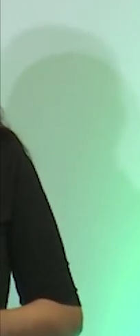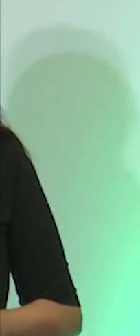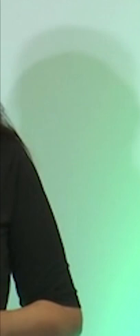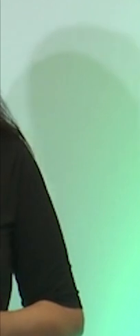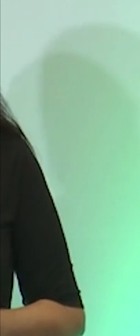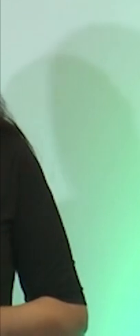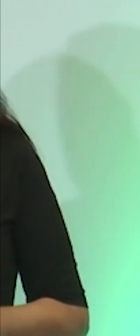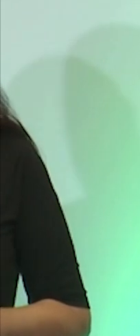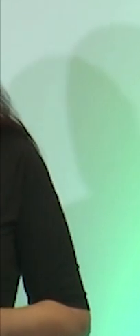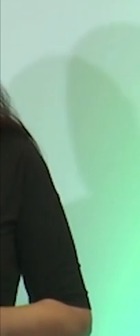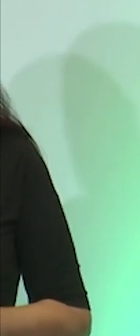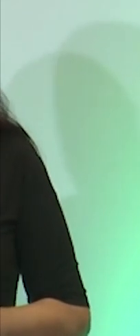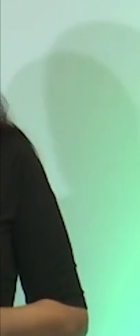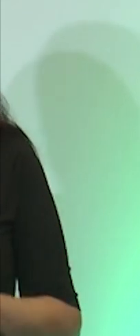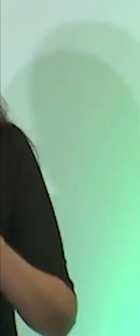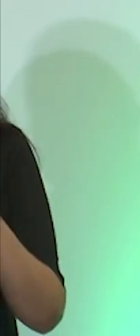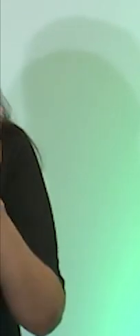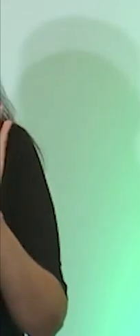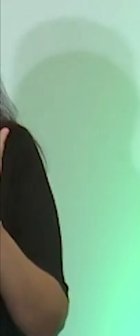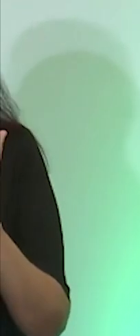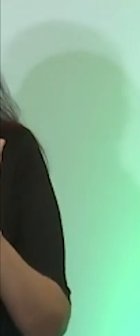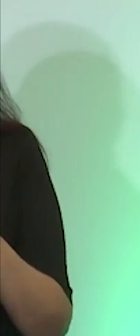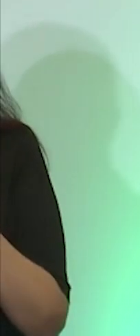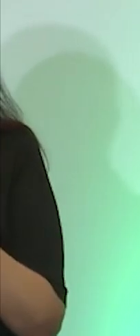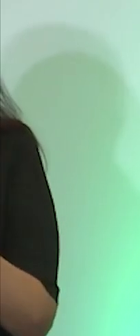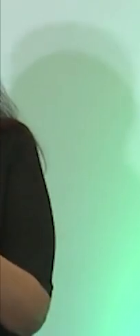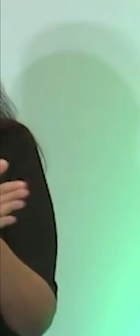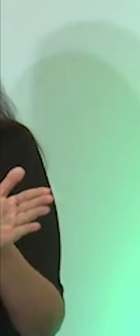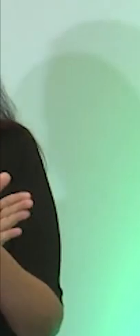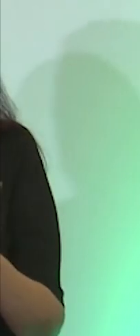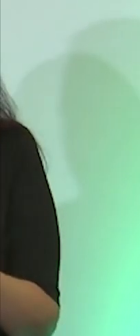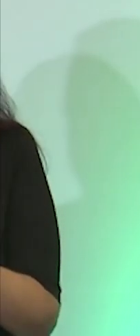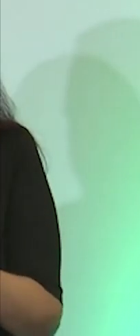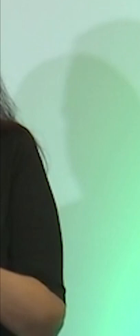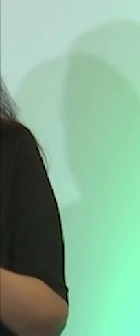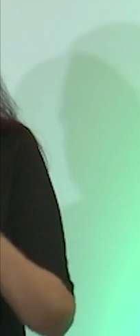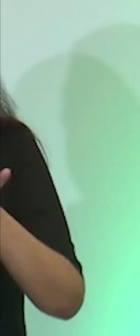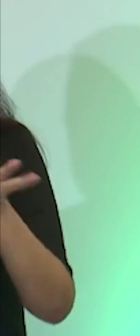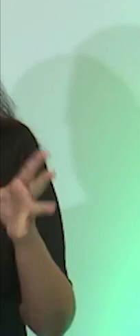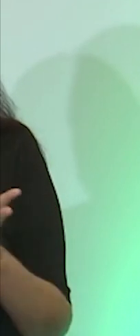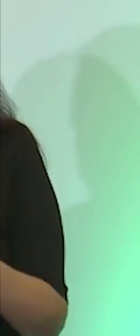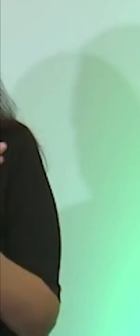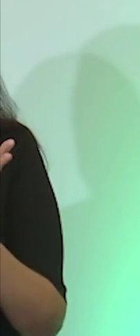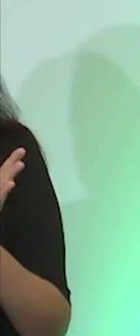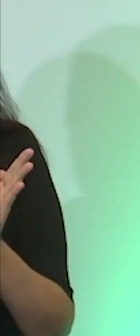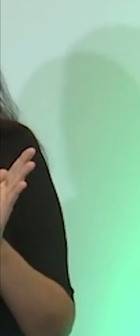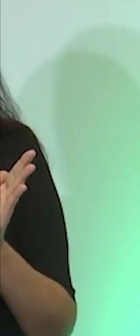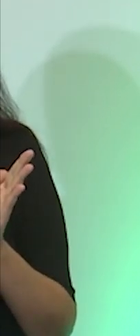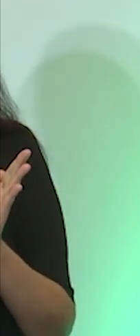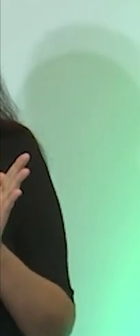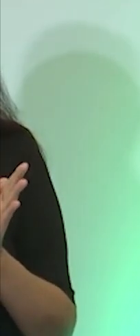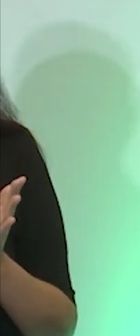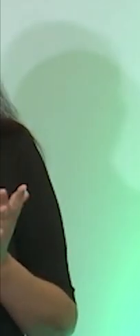Eficaz também porque este é o programa mais vasto do ponto de vista da abrangência